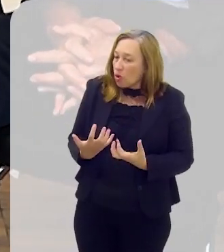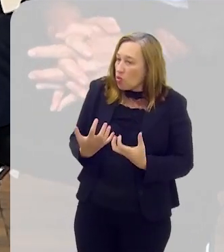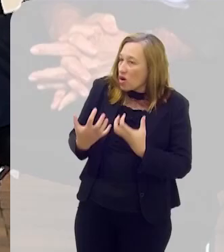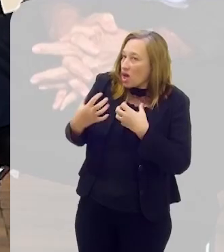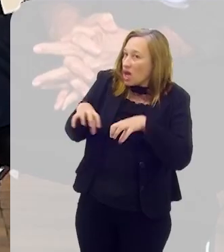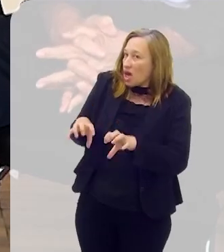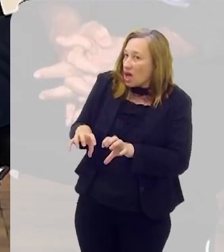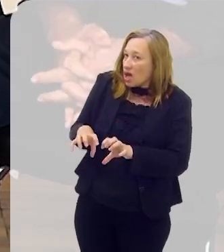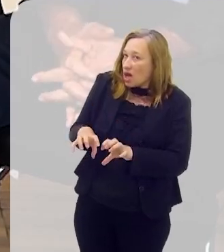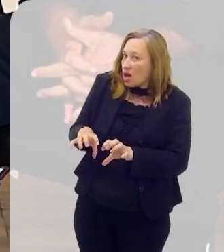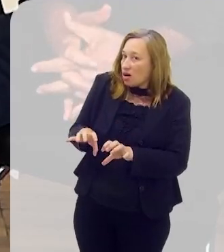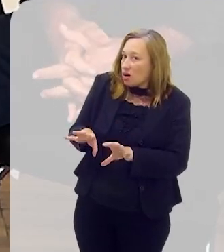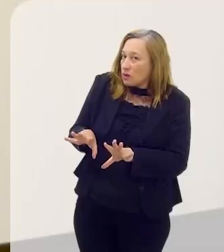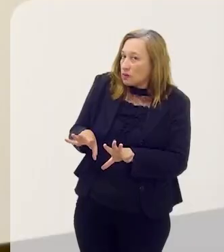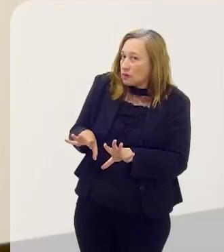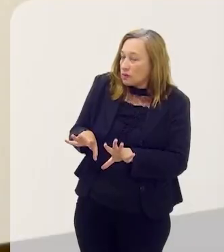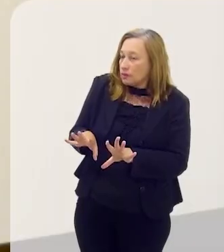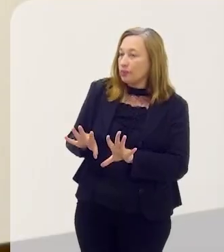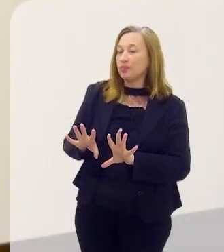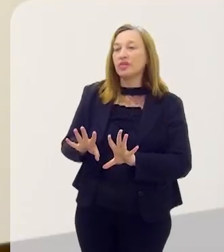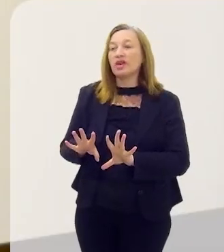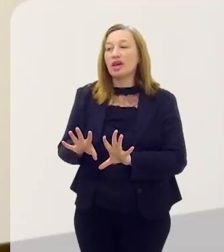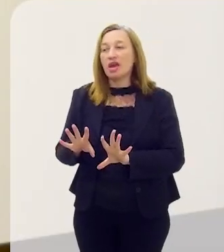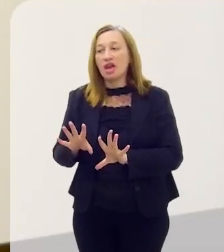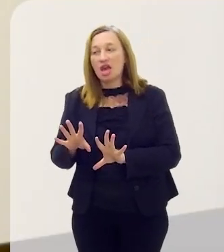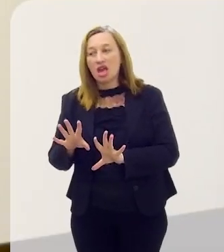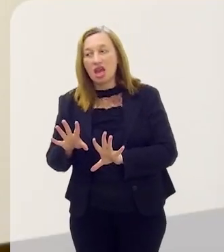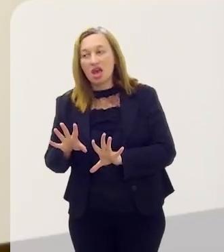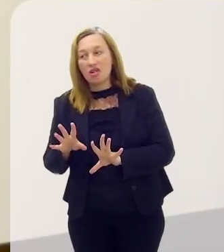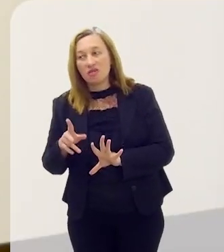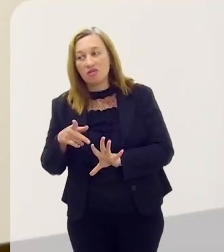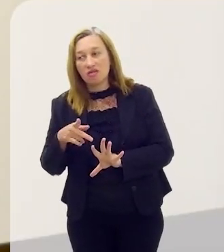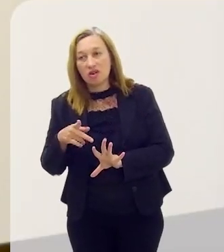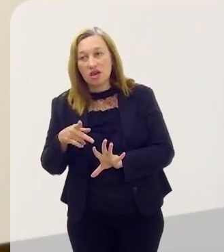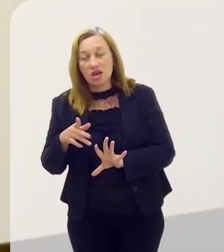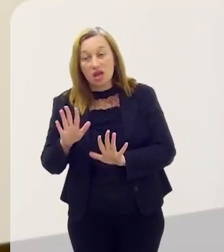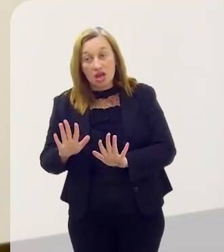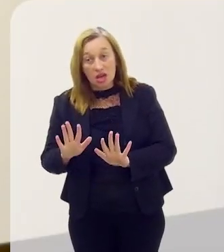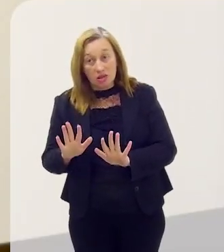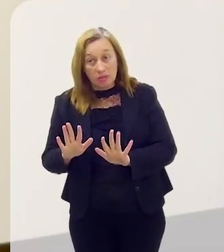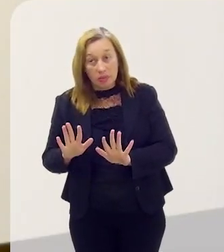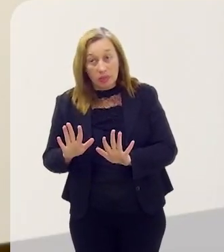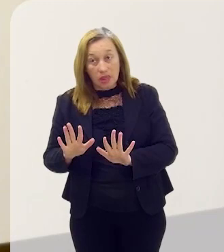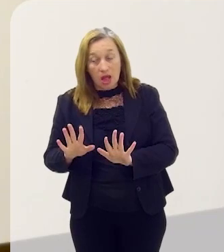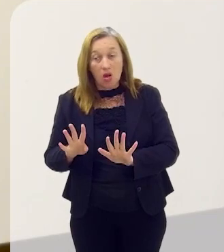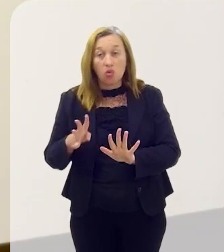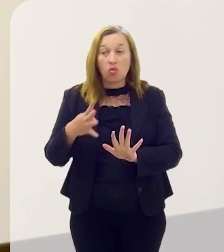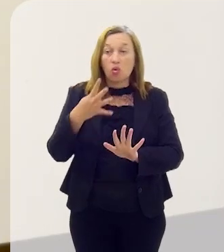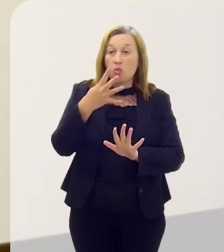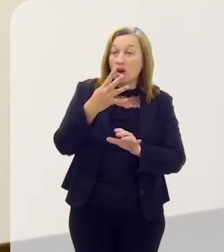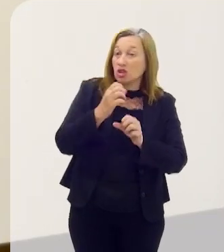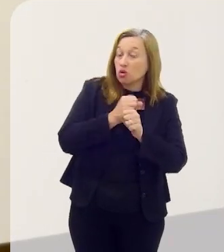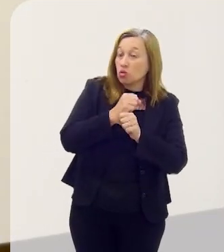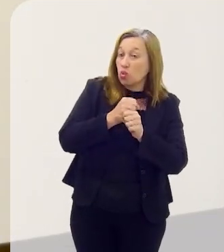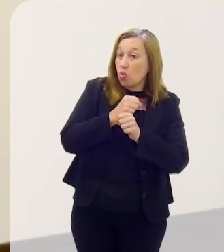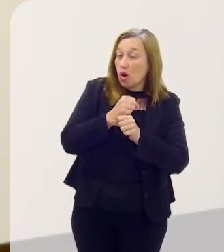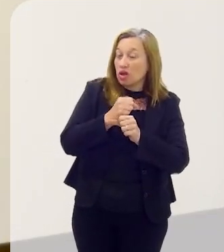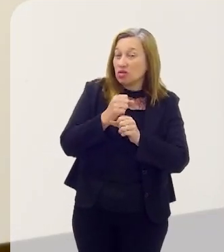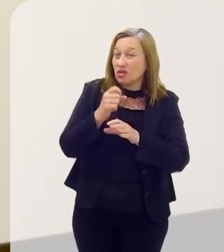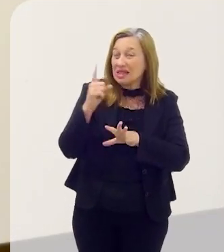ser pessimista, mas o ano de 2024 será um ano, sob o ponto de vista do ciclo